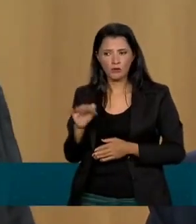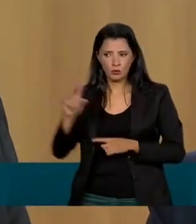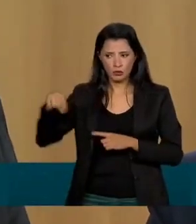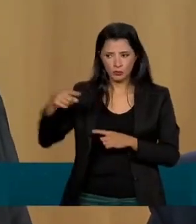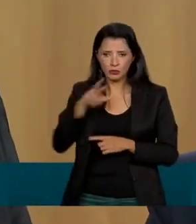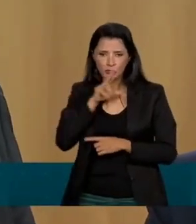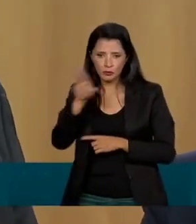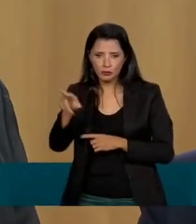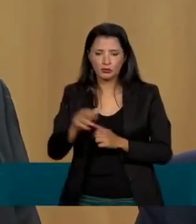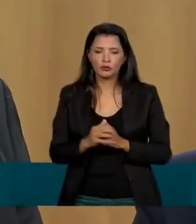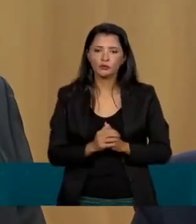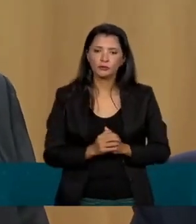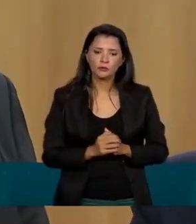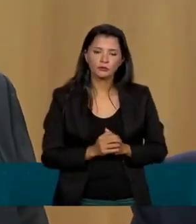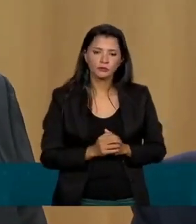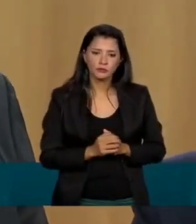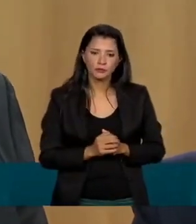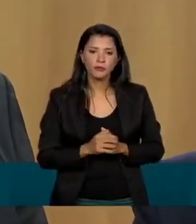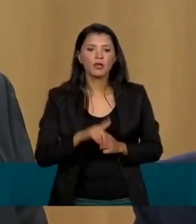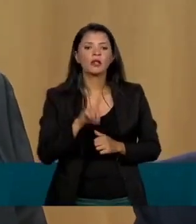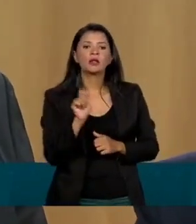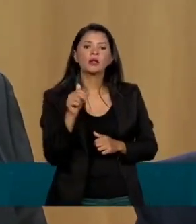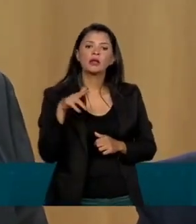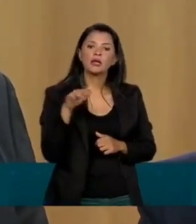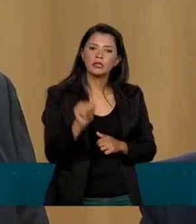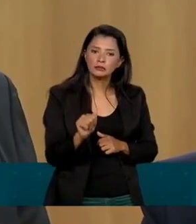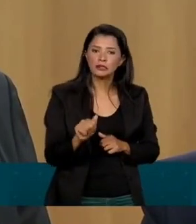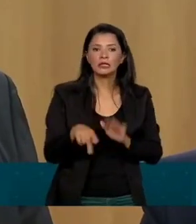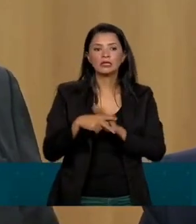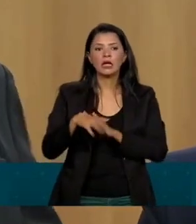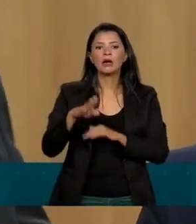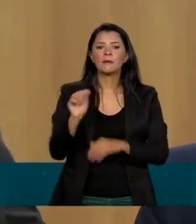senhora. Lana Canepa, da Band.